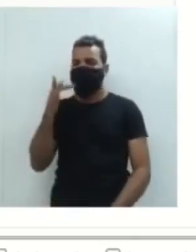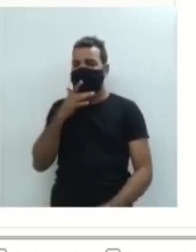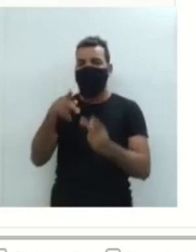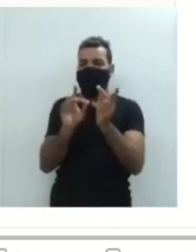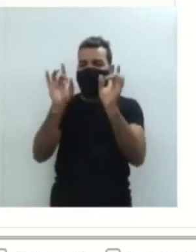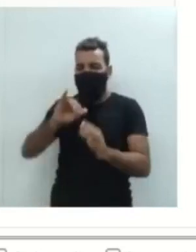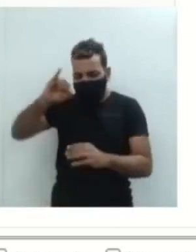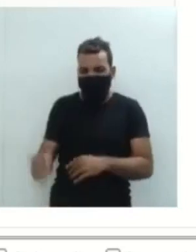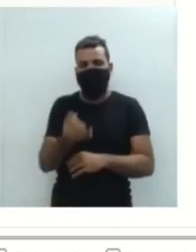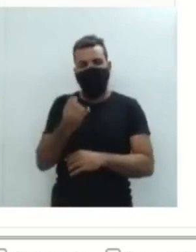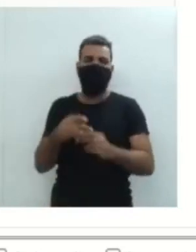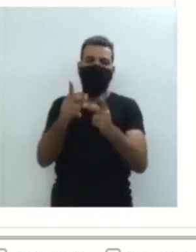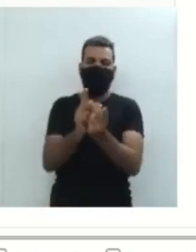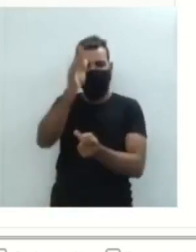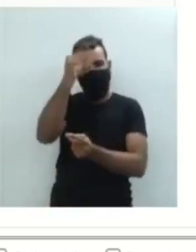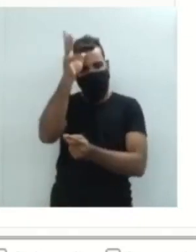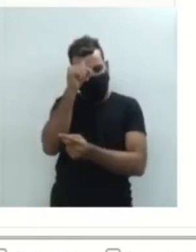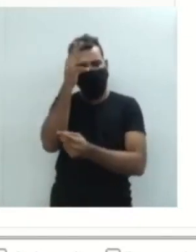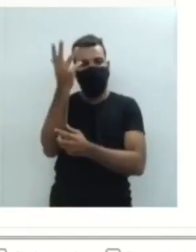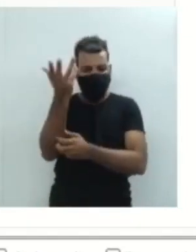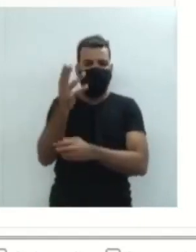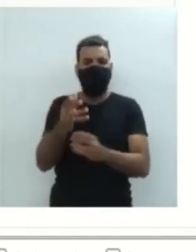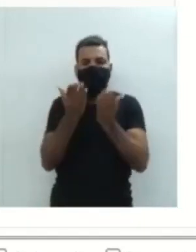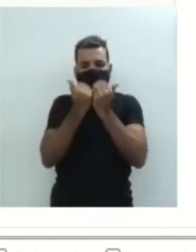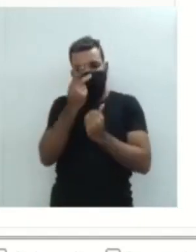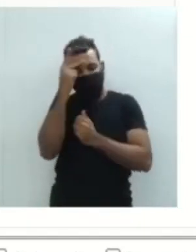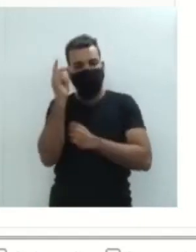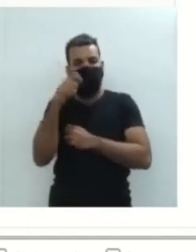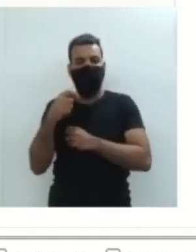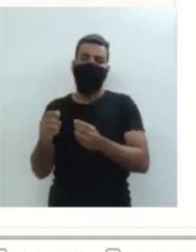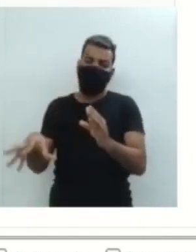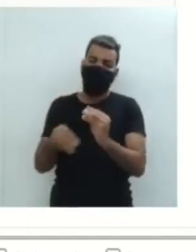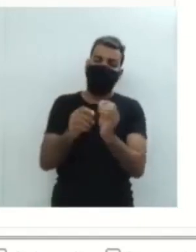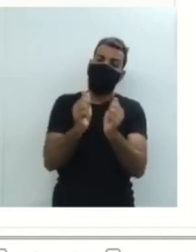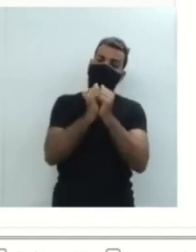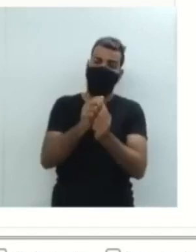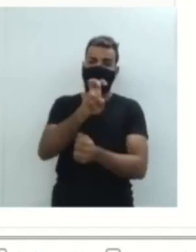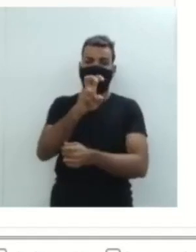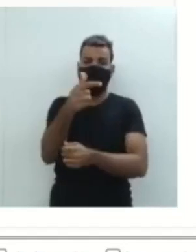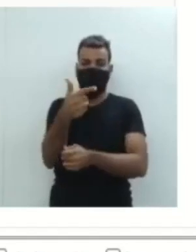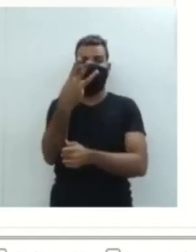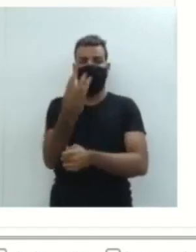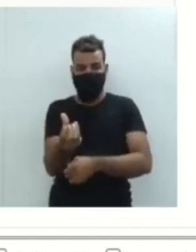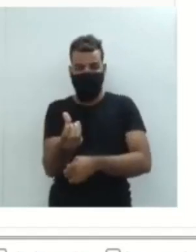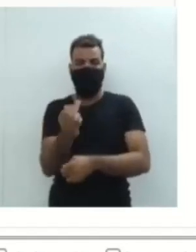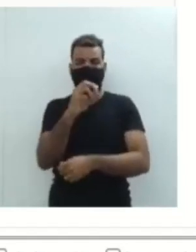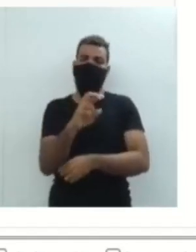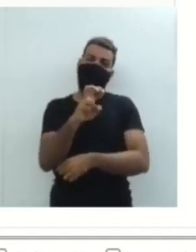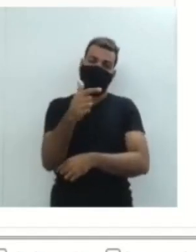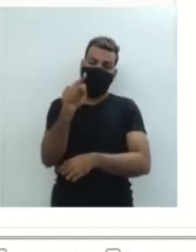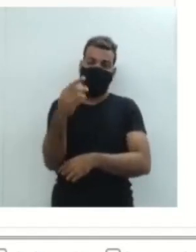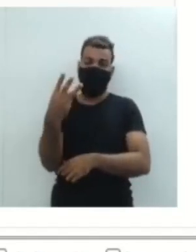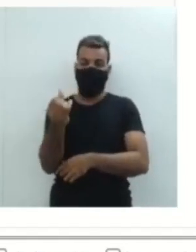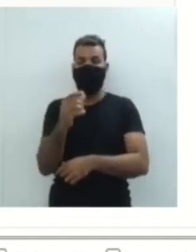prato especial prato galinha cabedela serve duas pessoas possuem acompanhamento sem custa 2:36 aqui